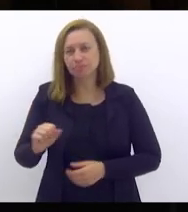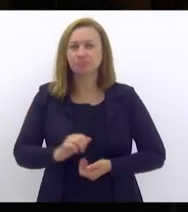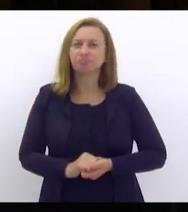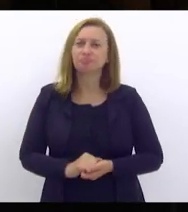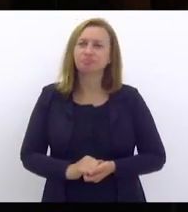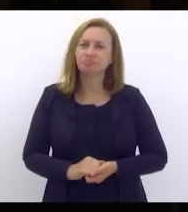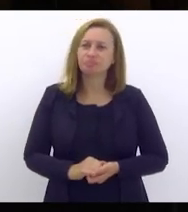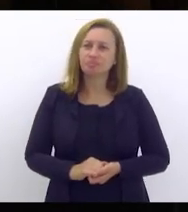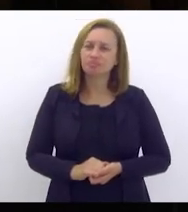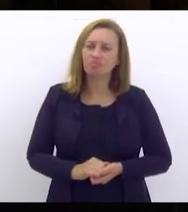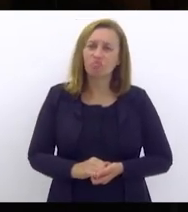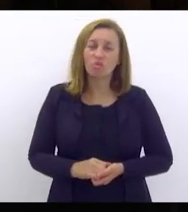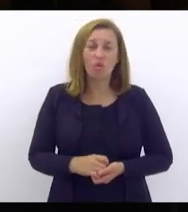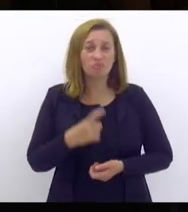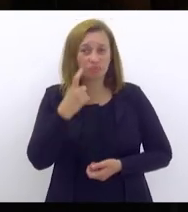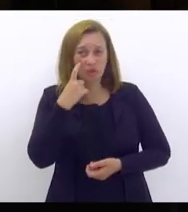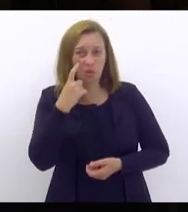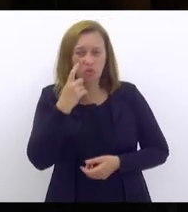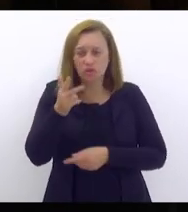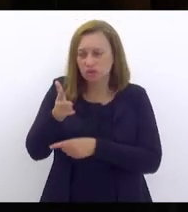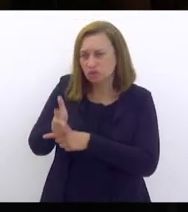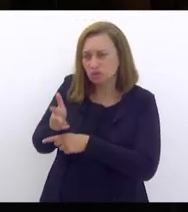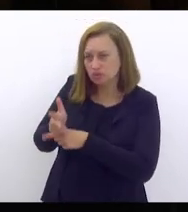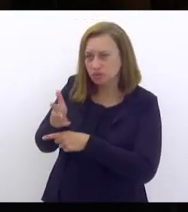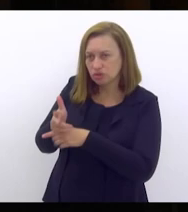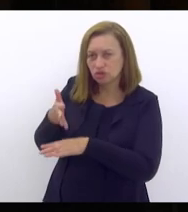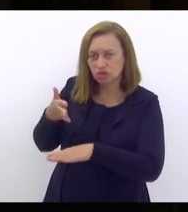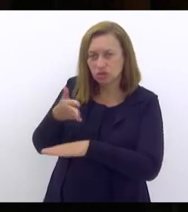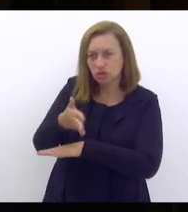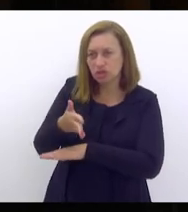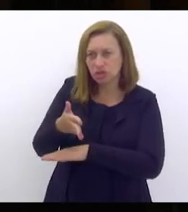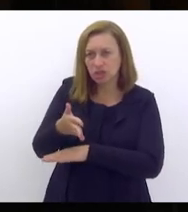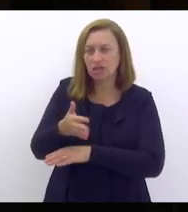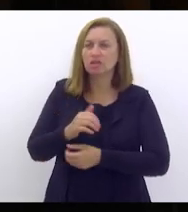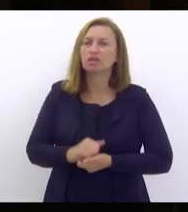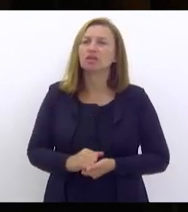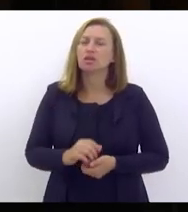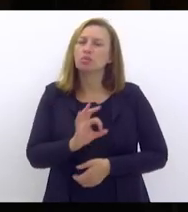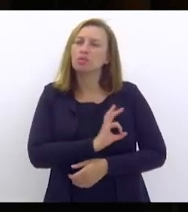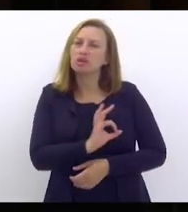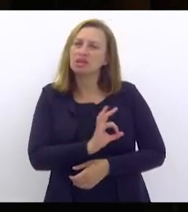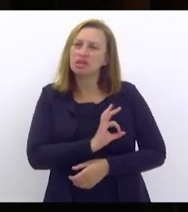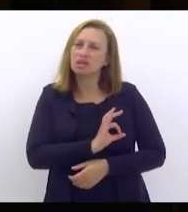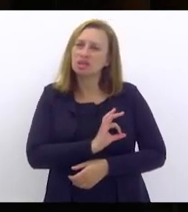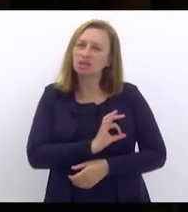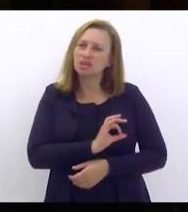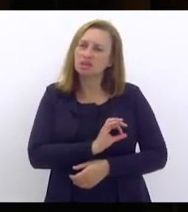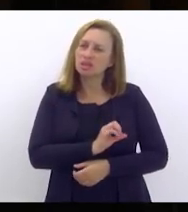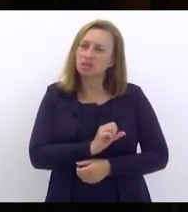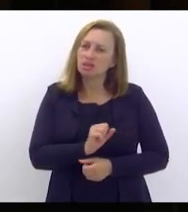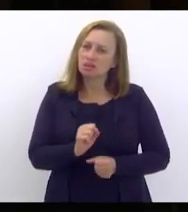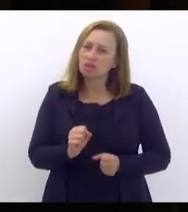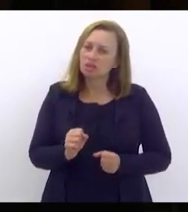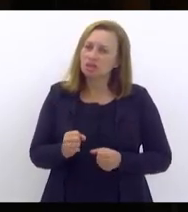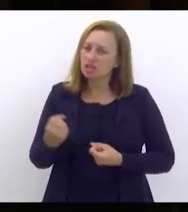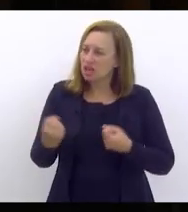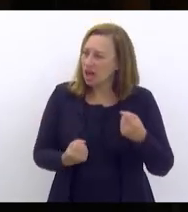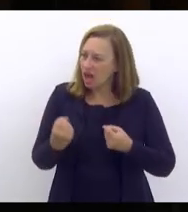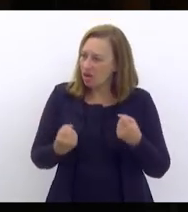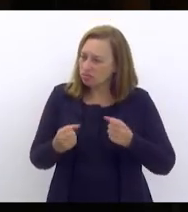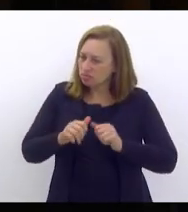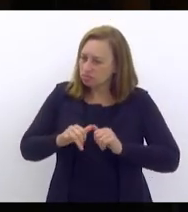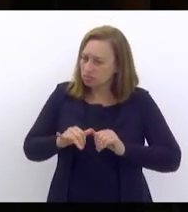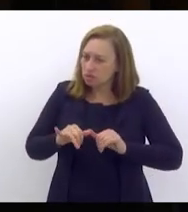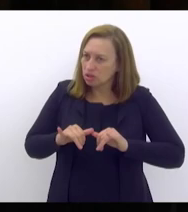cenas que nós assistíamos, os vídeos que chegavam para nós de policiais tendo que empurrar a sua viatura porque